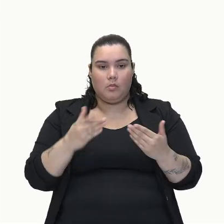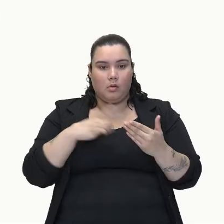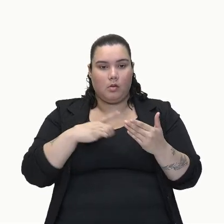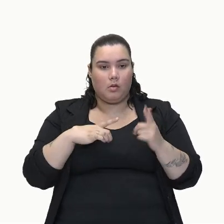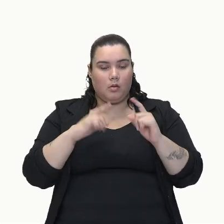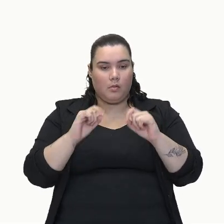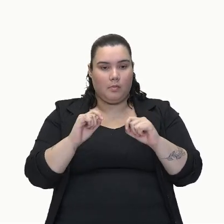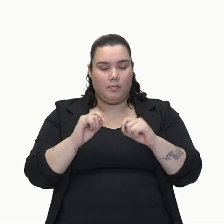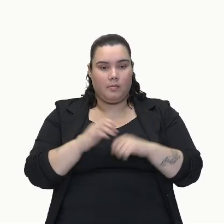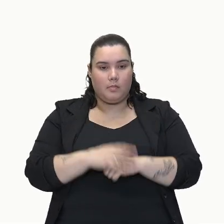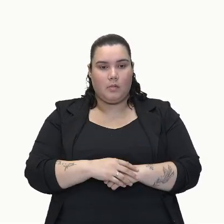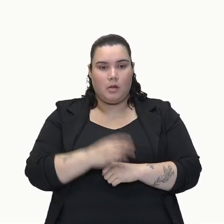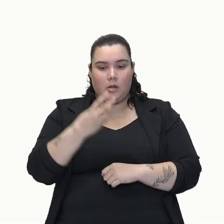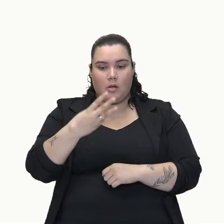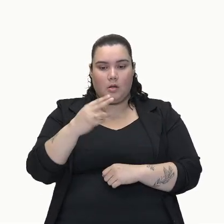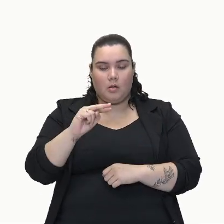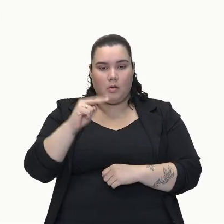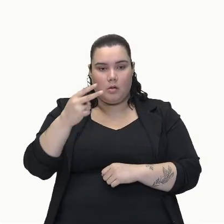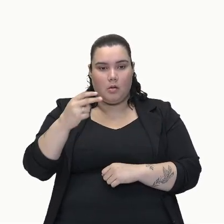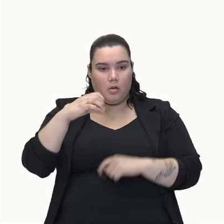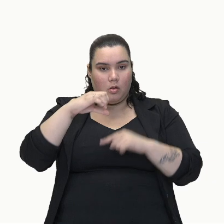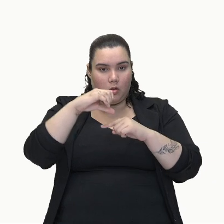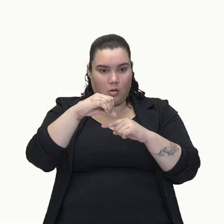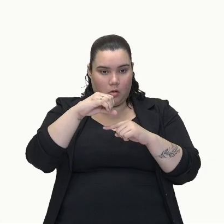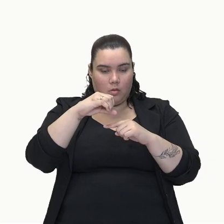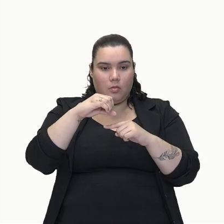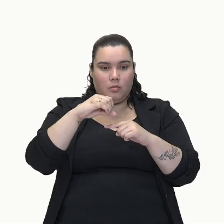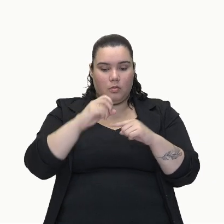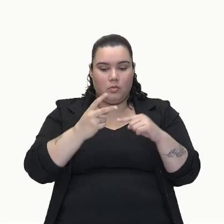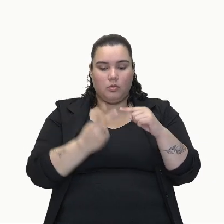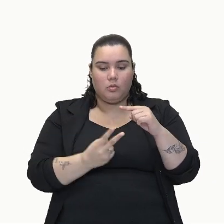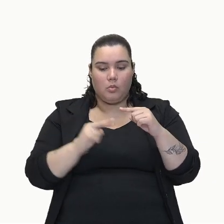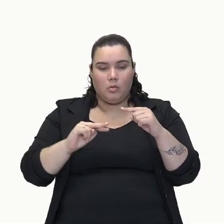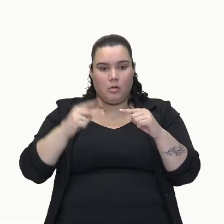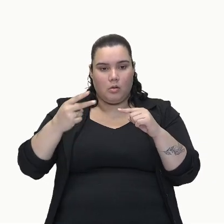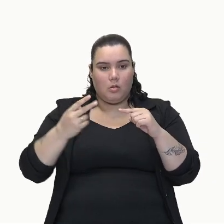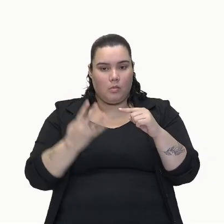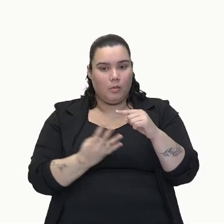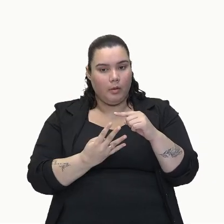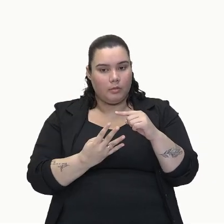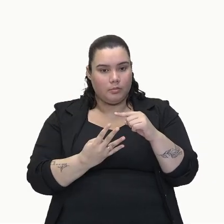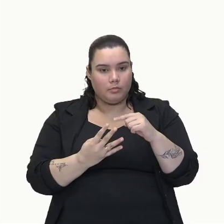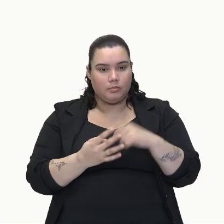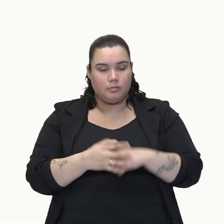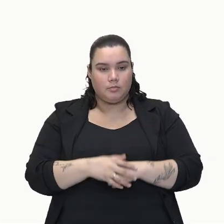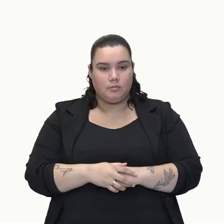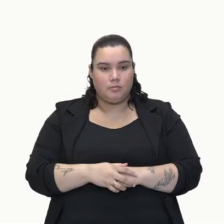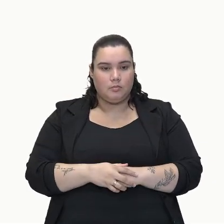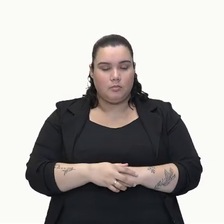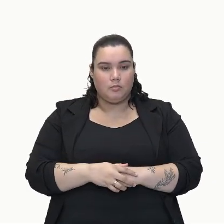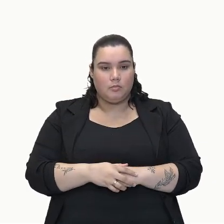ter 3 ao quadrado é 9, 2 ao quadrado, 4.